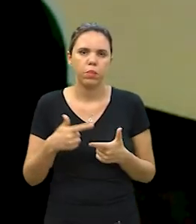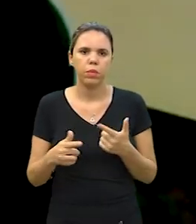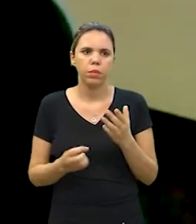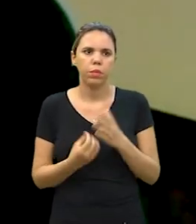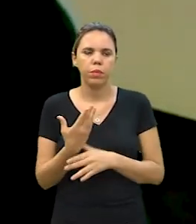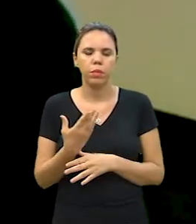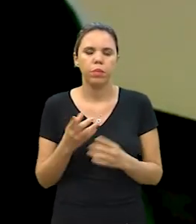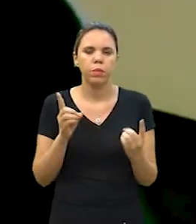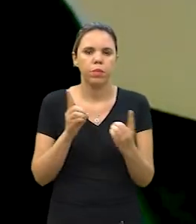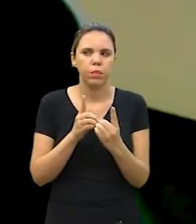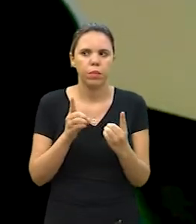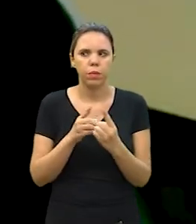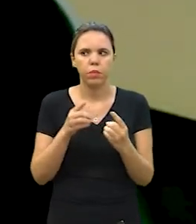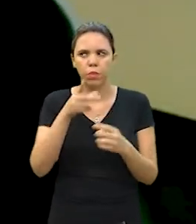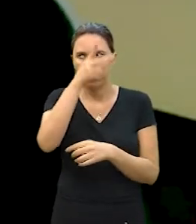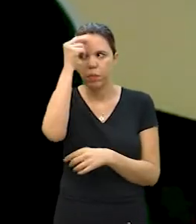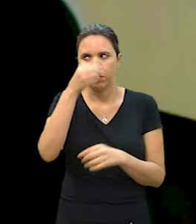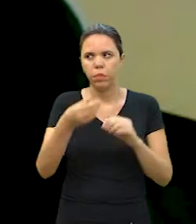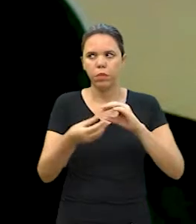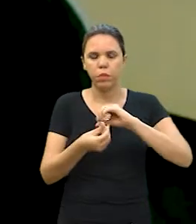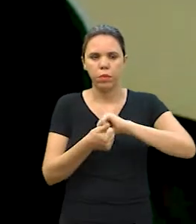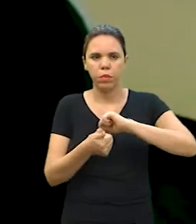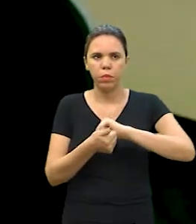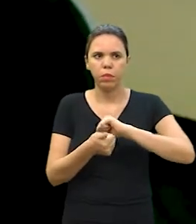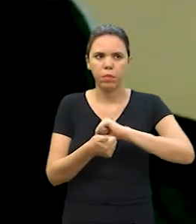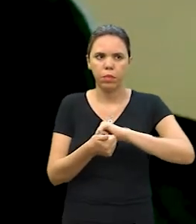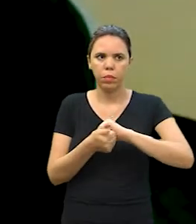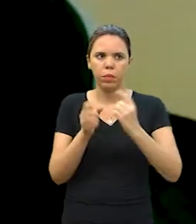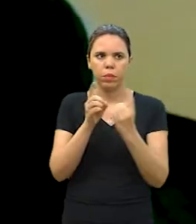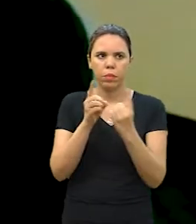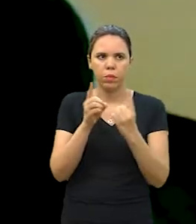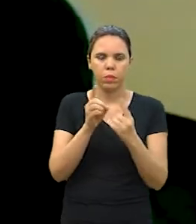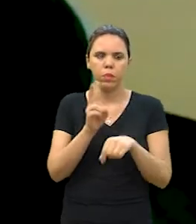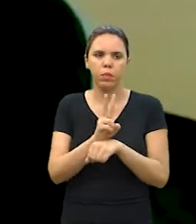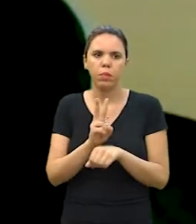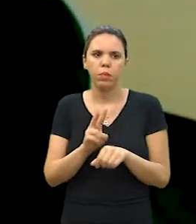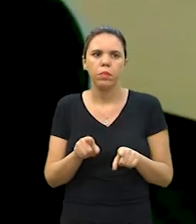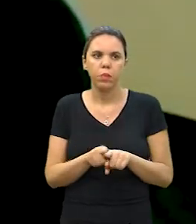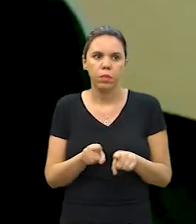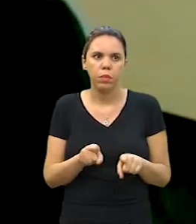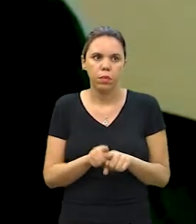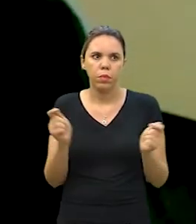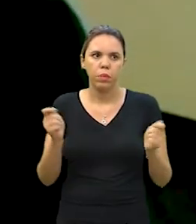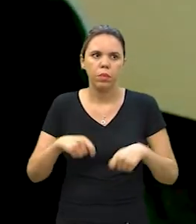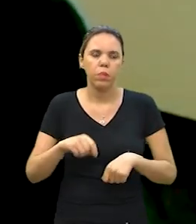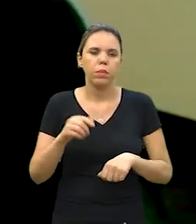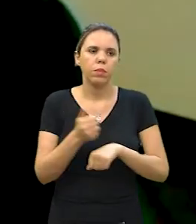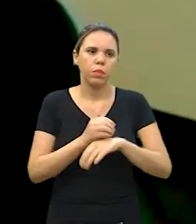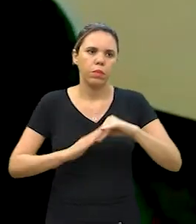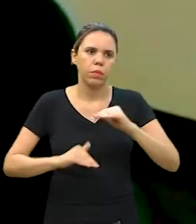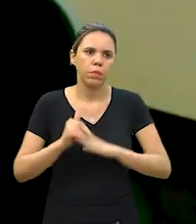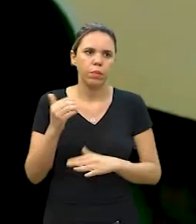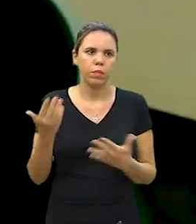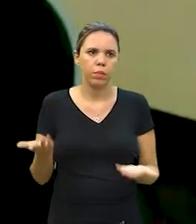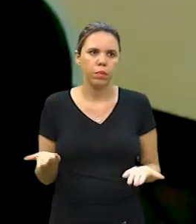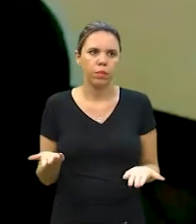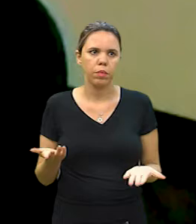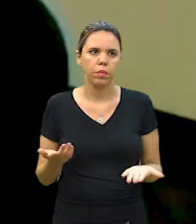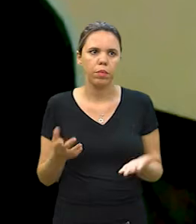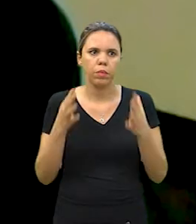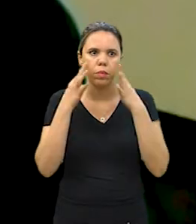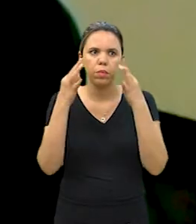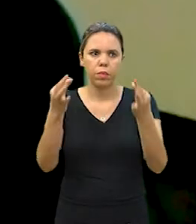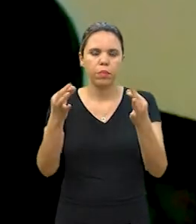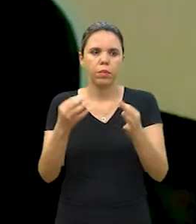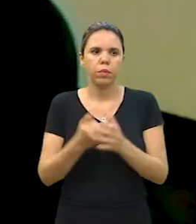problema, né? O atendimento ao público, a qualidade do atendimento, que tem que ser cuidada também, capacitando os profissionais. Então, tem